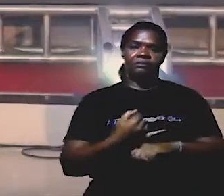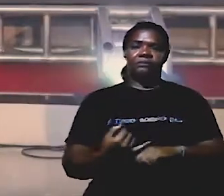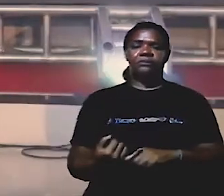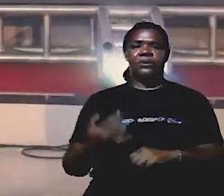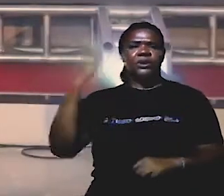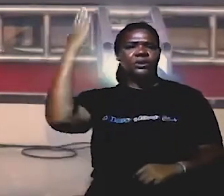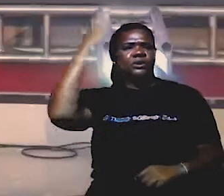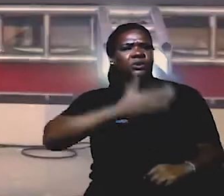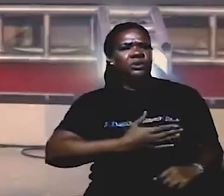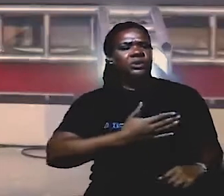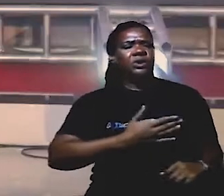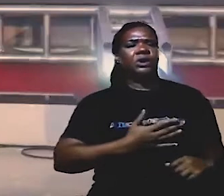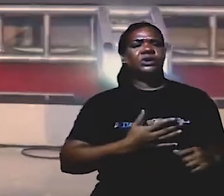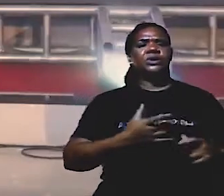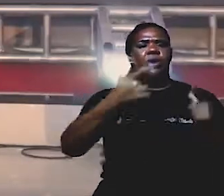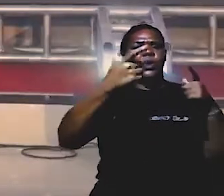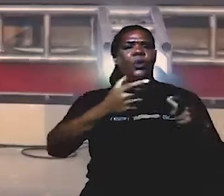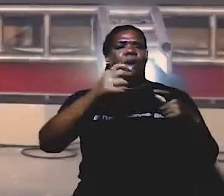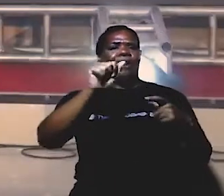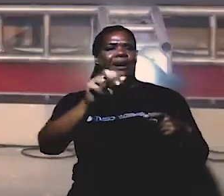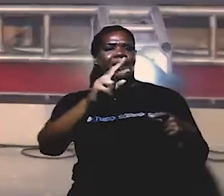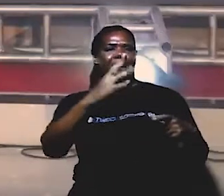pôs-se diante da arca da aliança do Senhor,